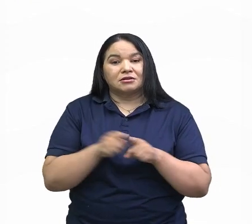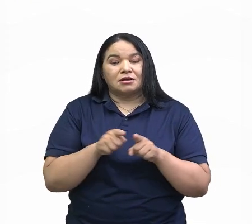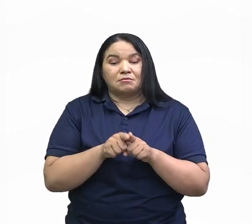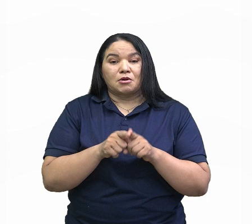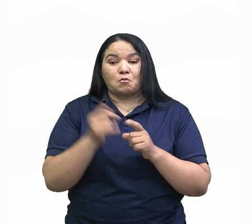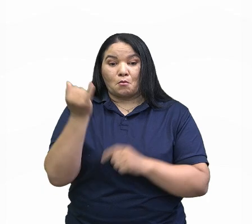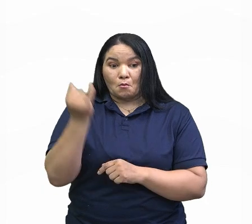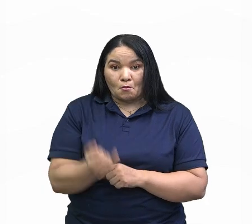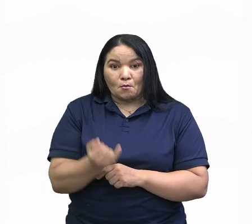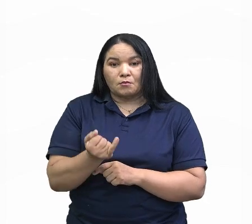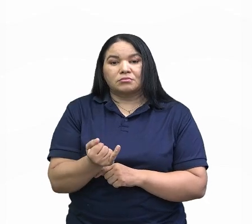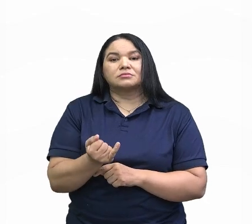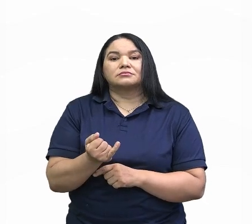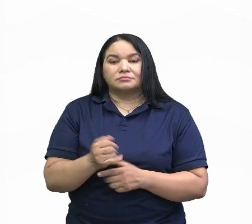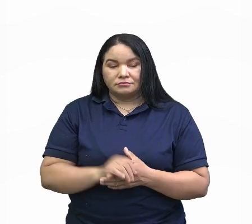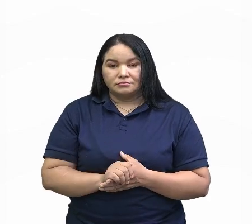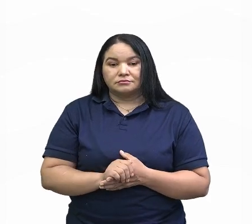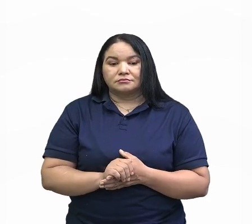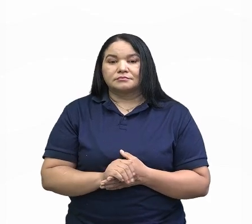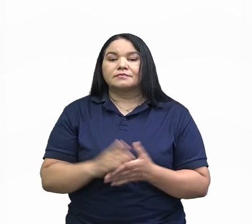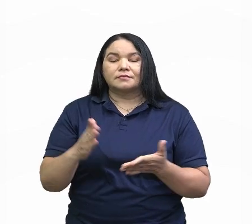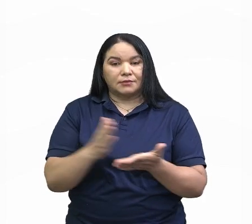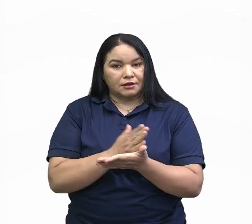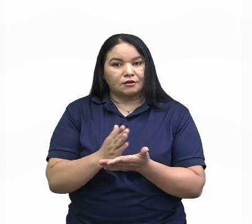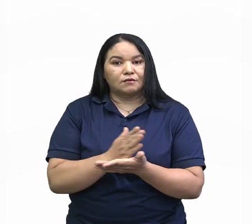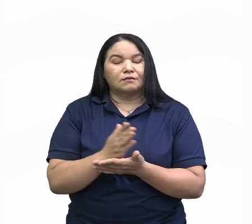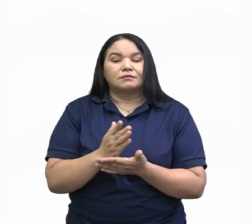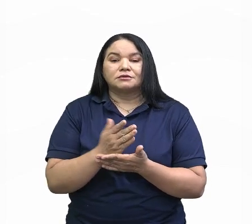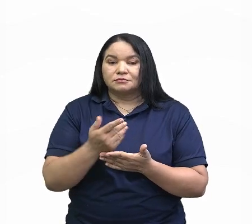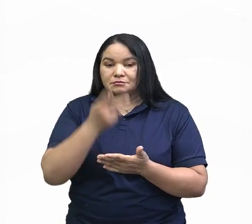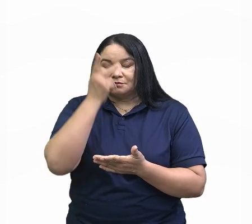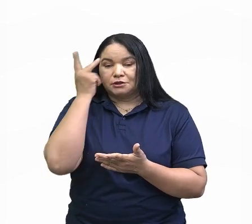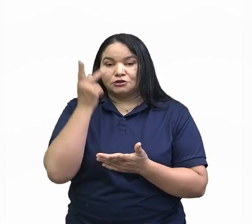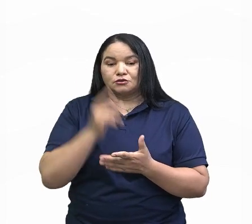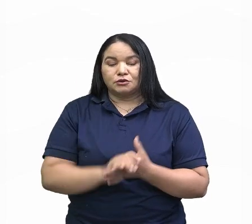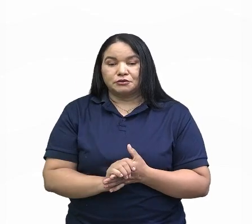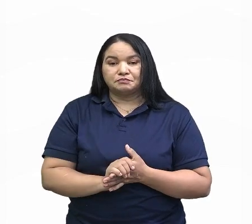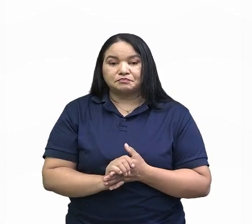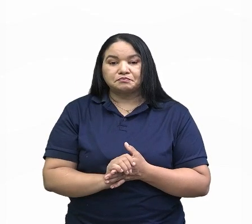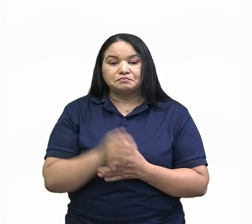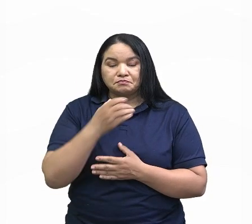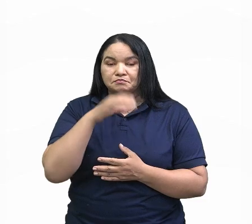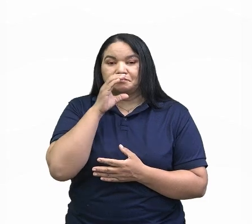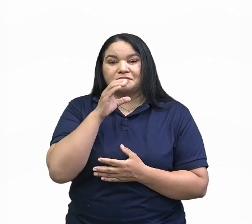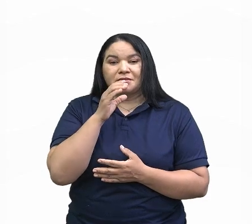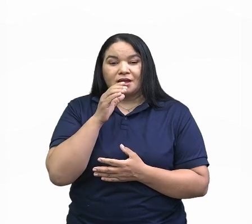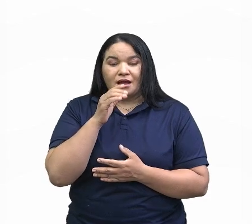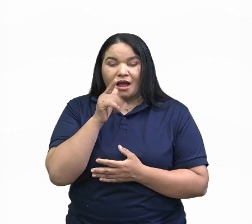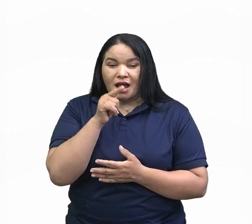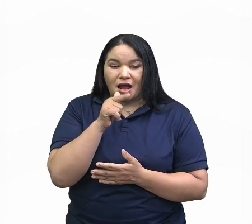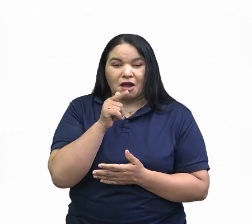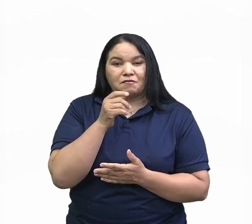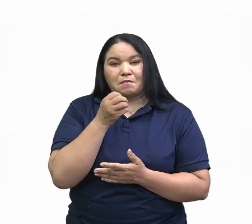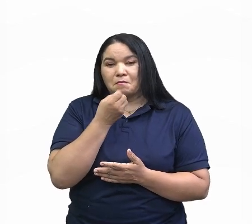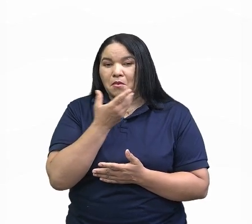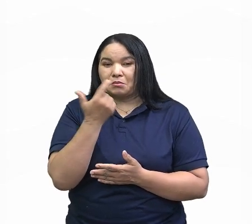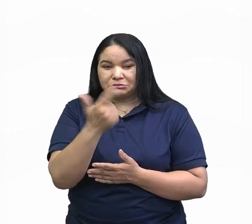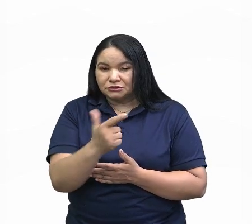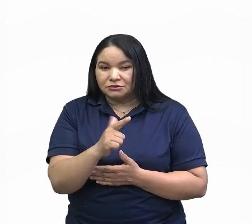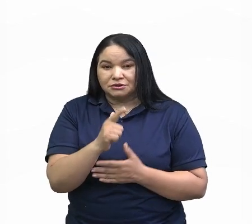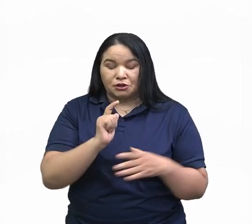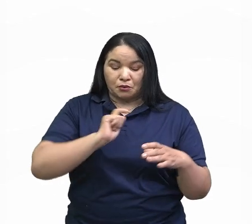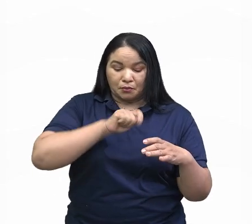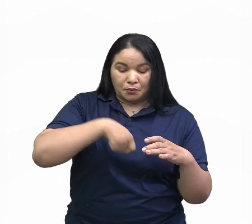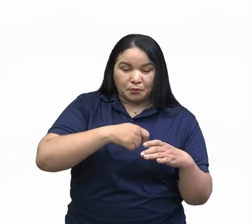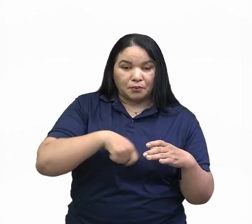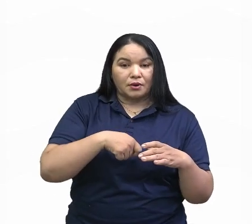pessoas que não utilizam ali uma água adequada, né, para fazer os seus alimentos. Existem alguns